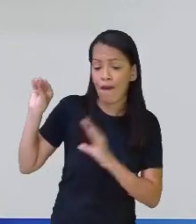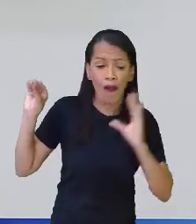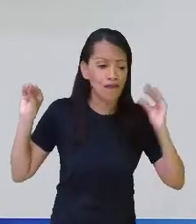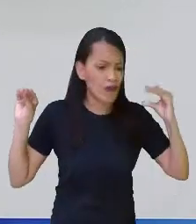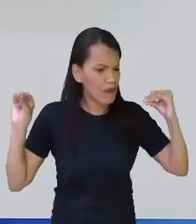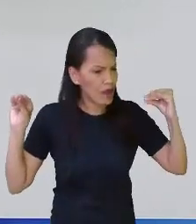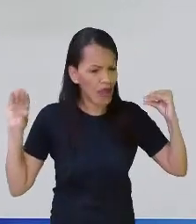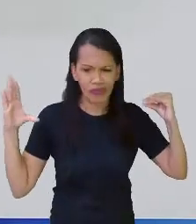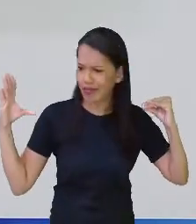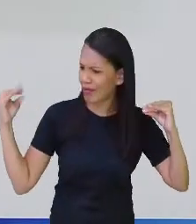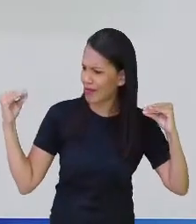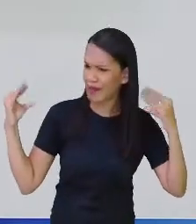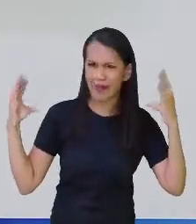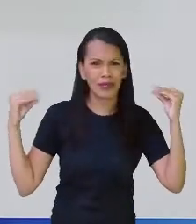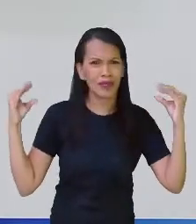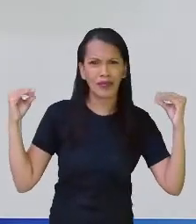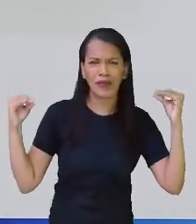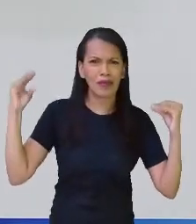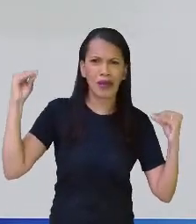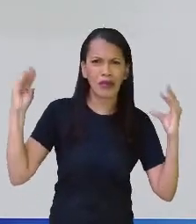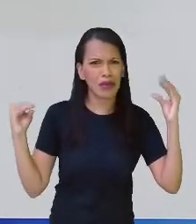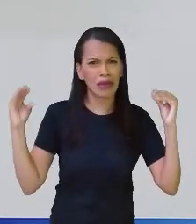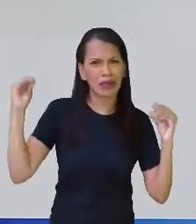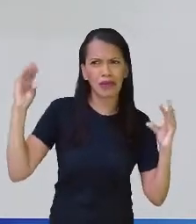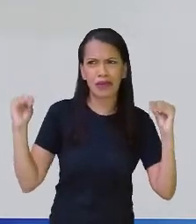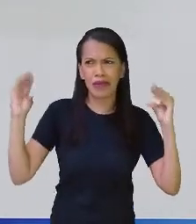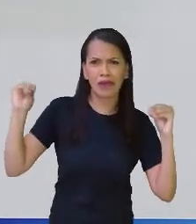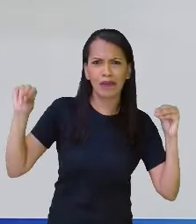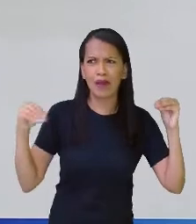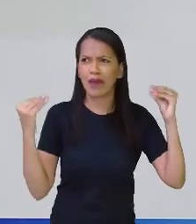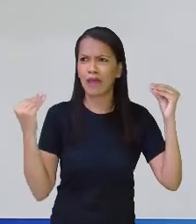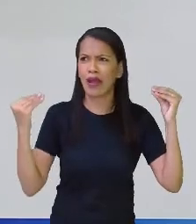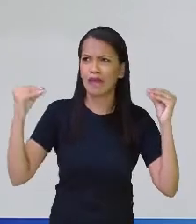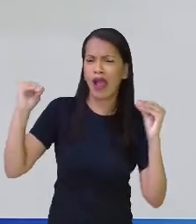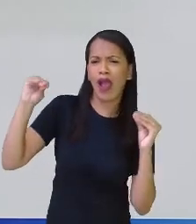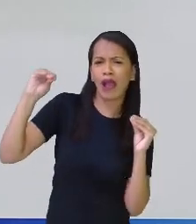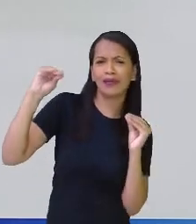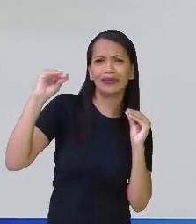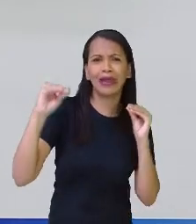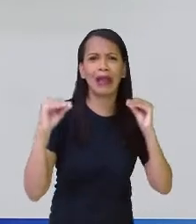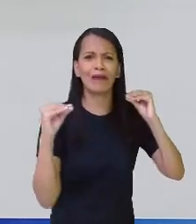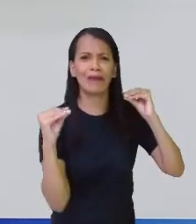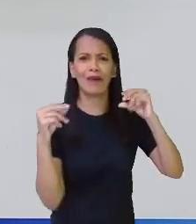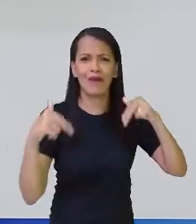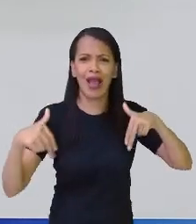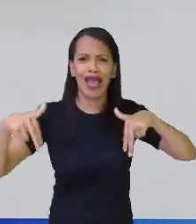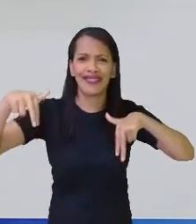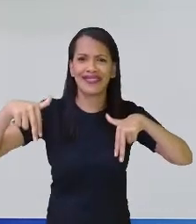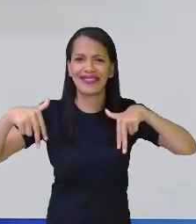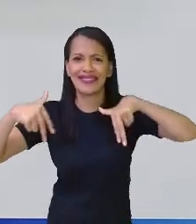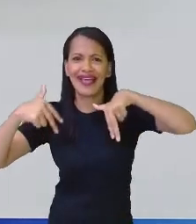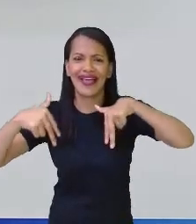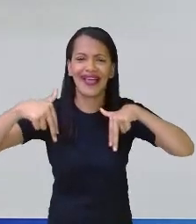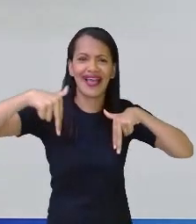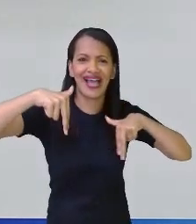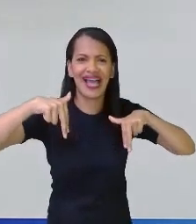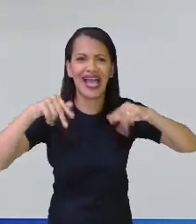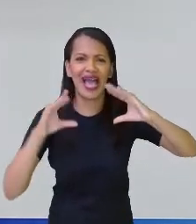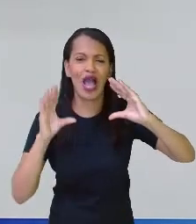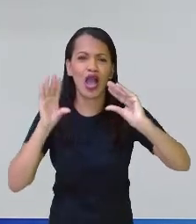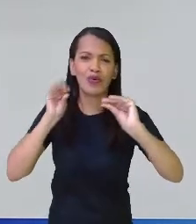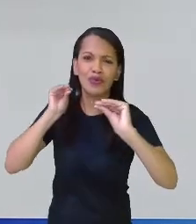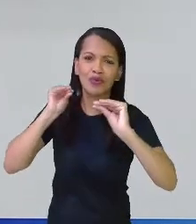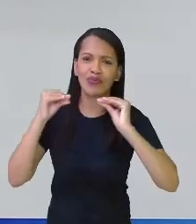teatro de marionetes. Eles estão encenando uma dança. Tá vendo ali, ó? Que bonitinho. Também tem o quê?